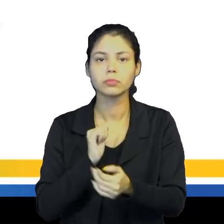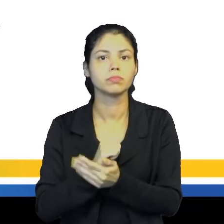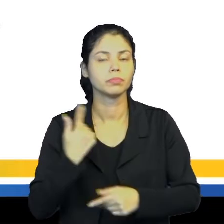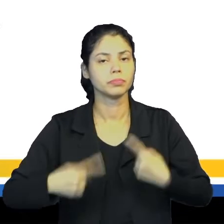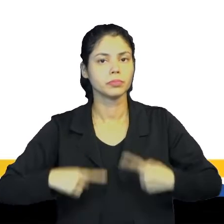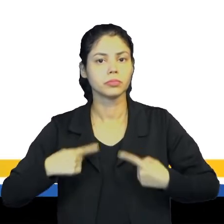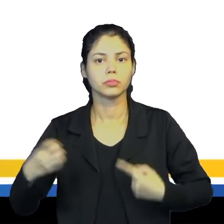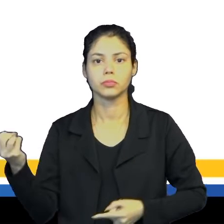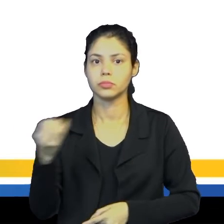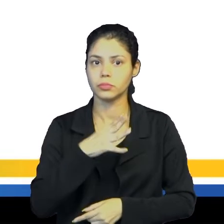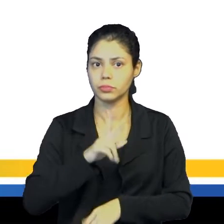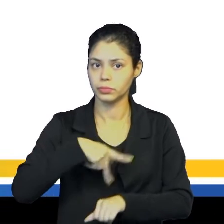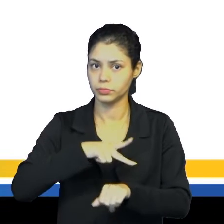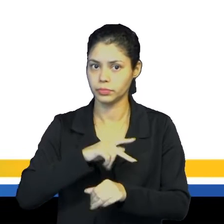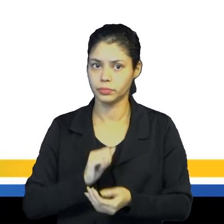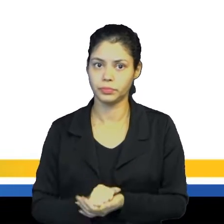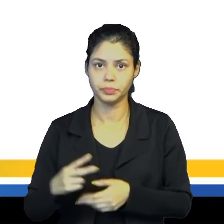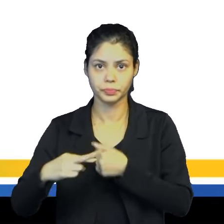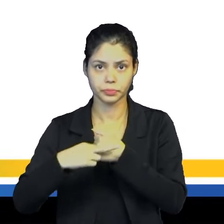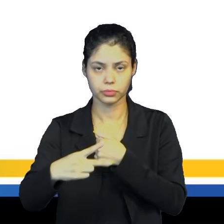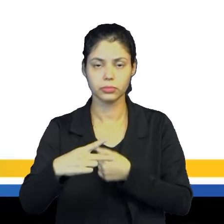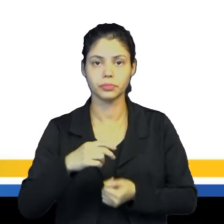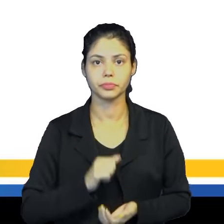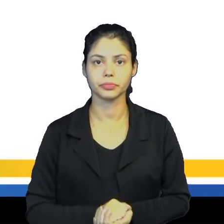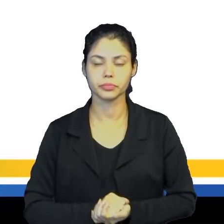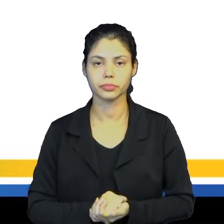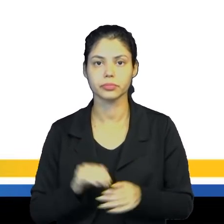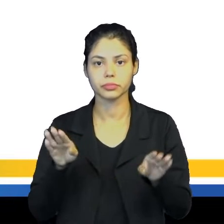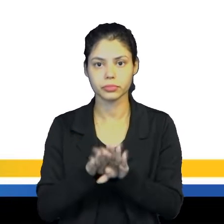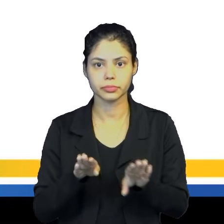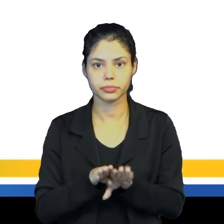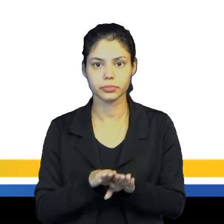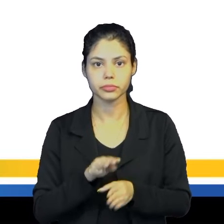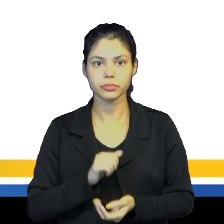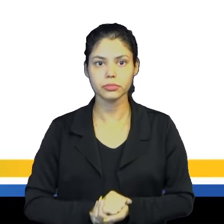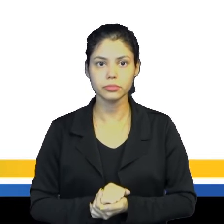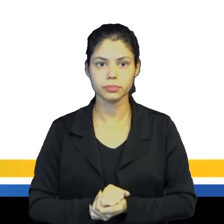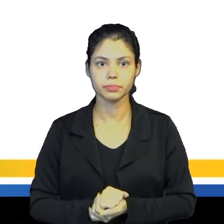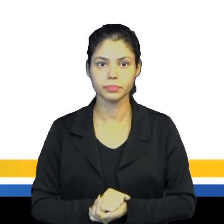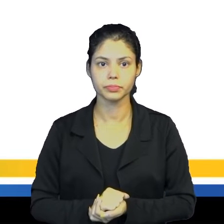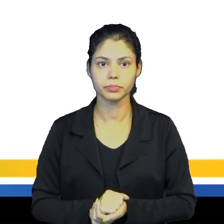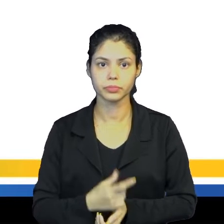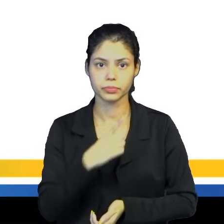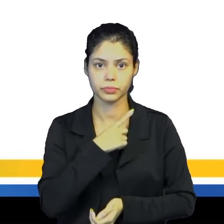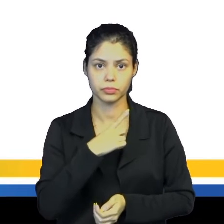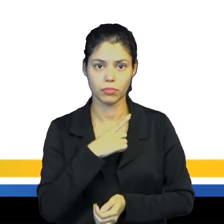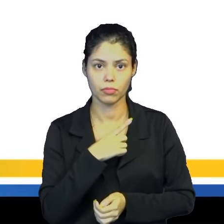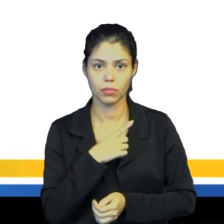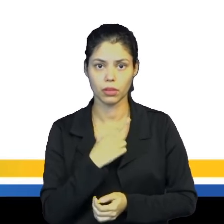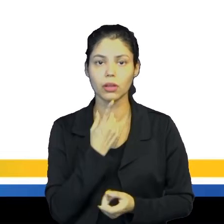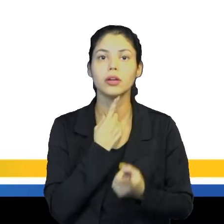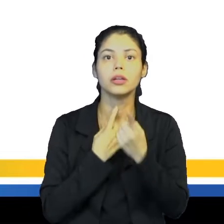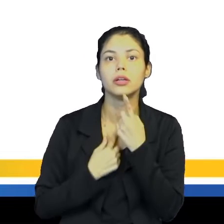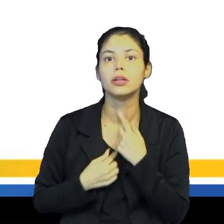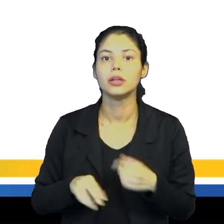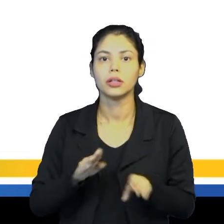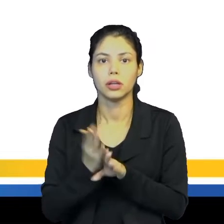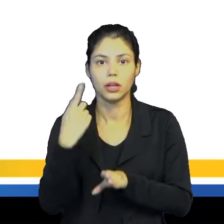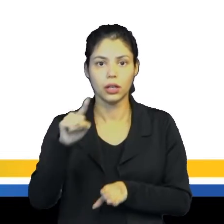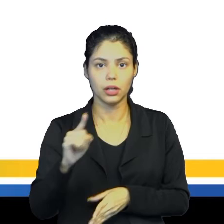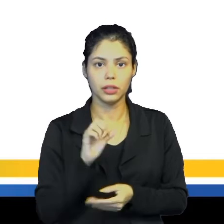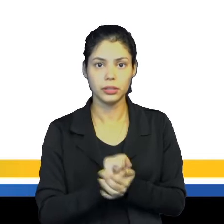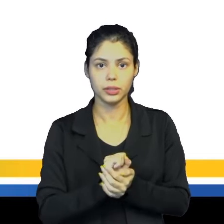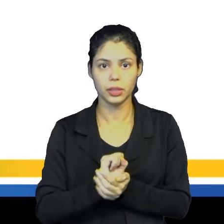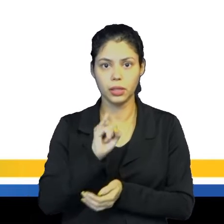novos, recém-formados países. As consequências. Apesar, né, de ser o desejo de líderes como